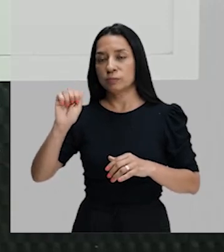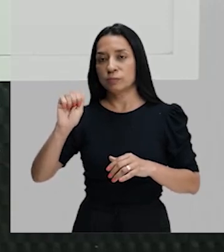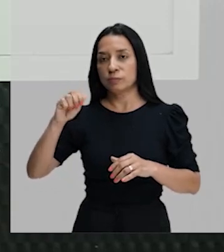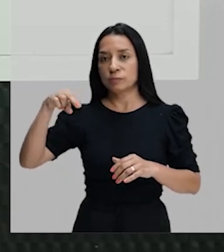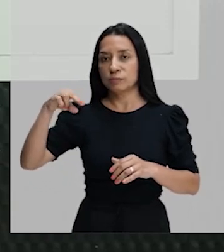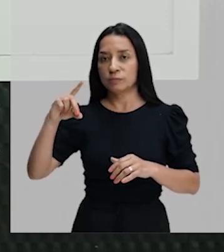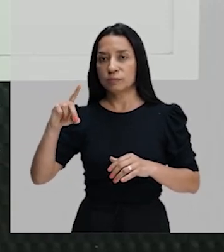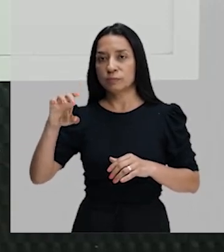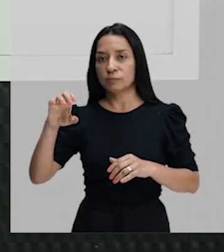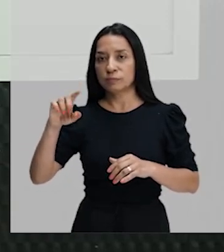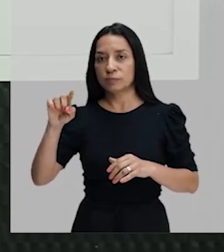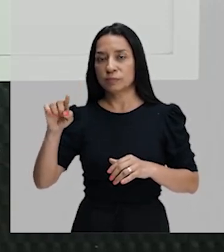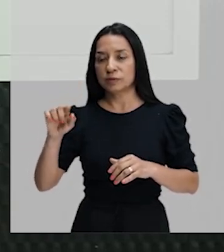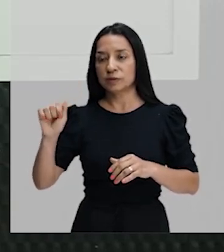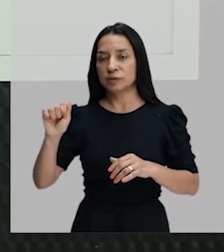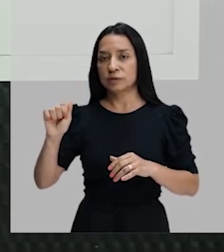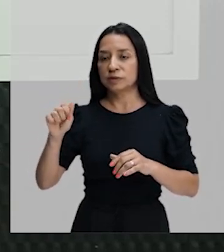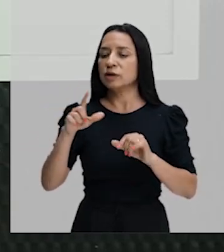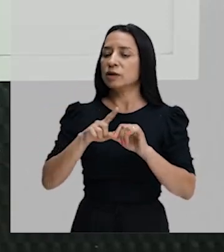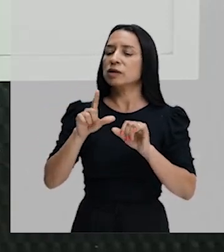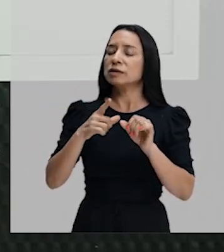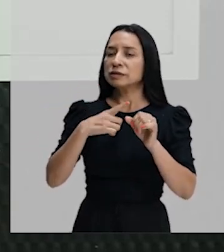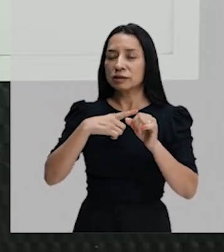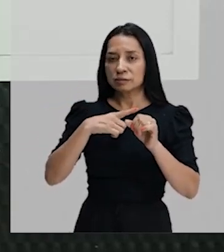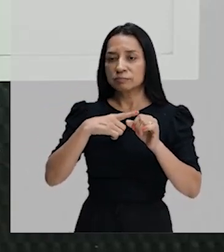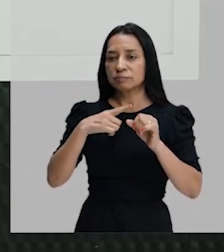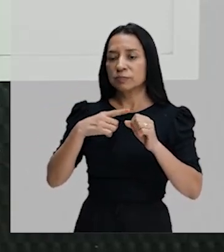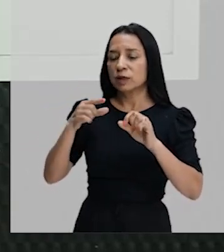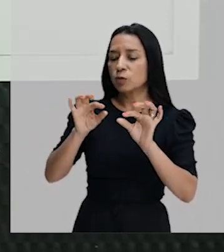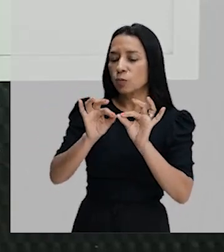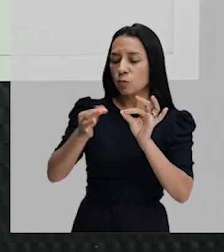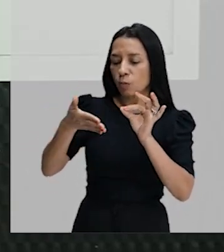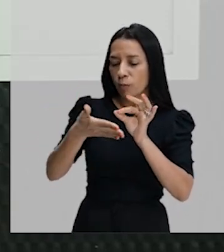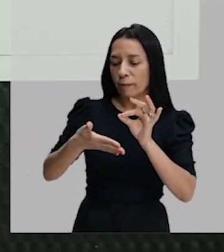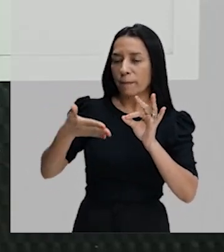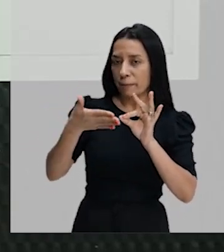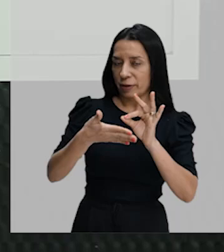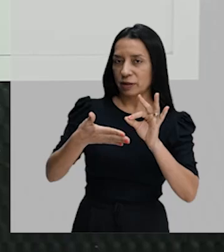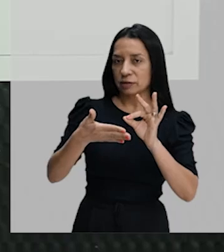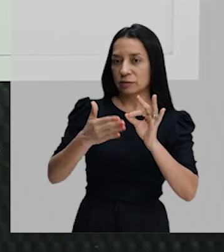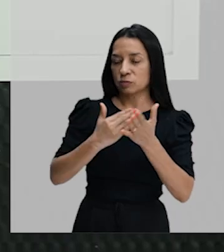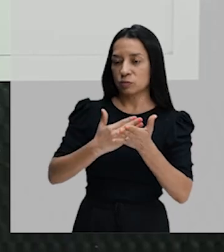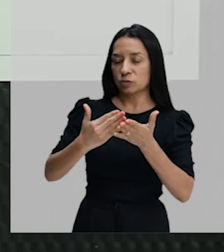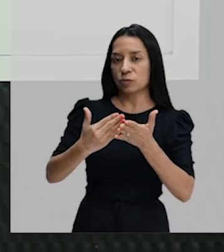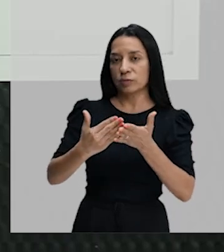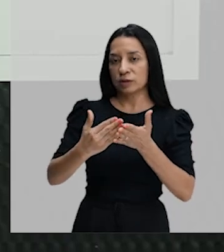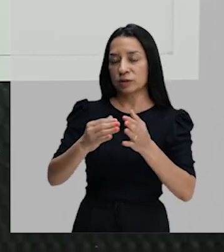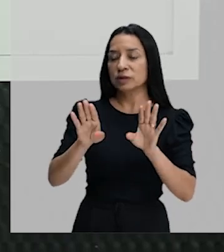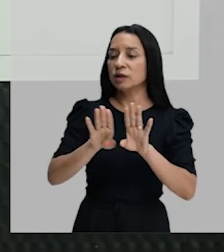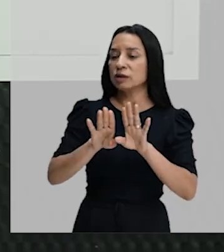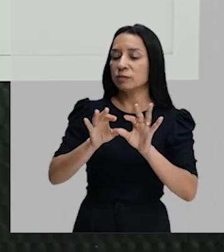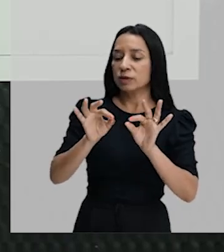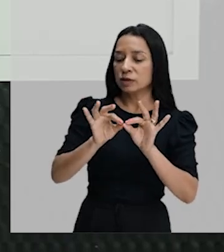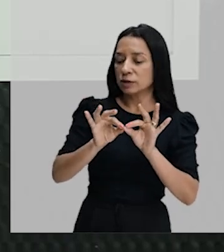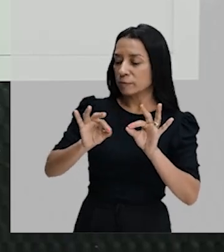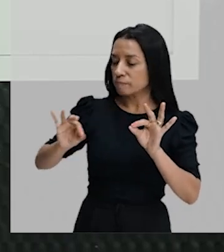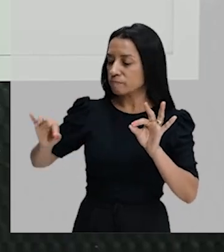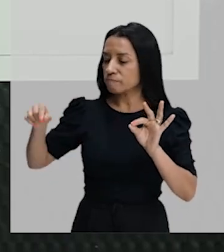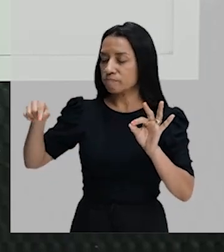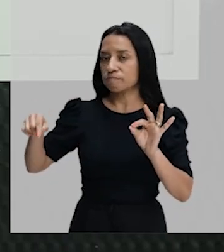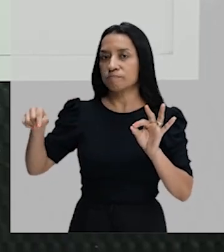ele inicia, e ele tem aqui uma extremidade, né, que é para onde ele aponta. Então, essa parte aqui da ponta